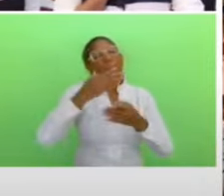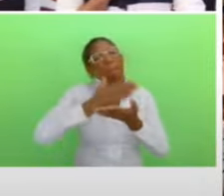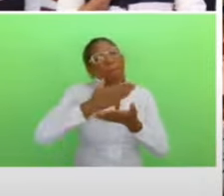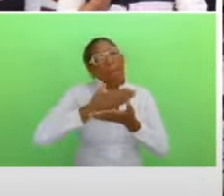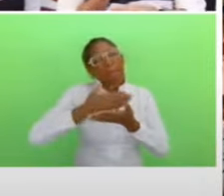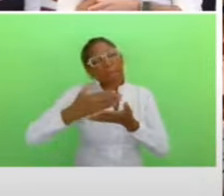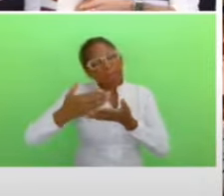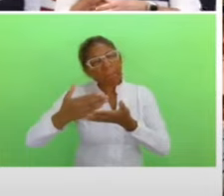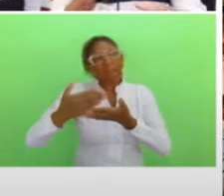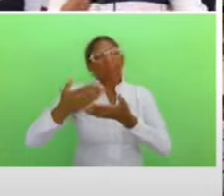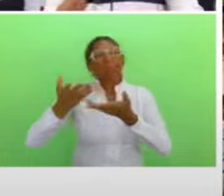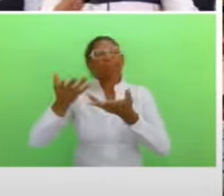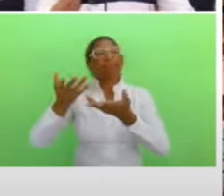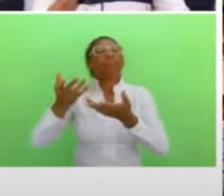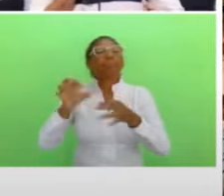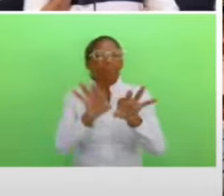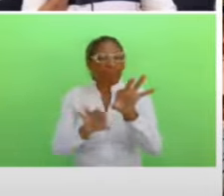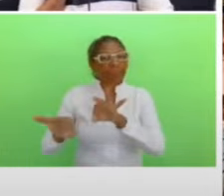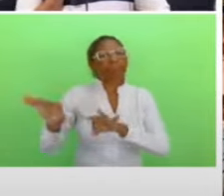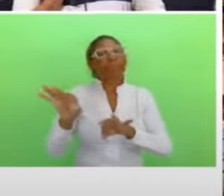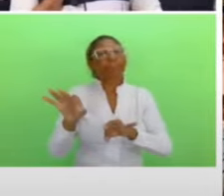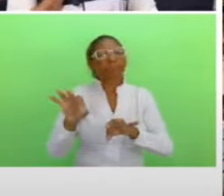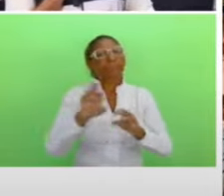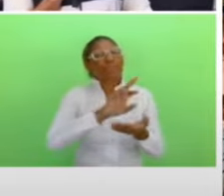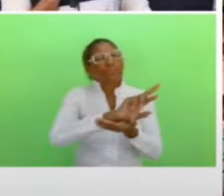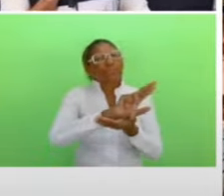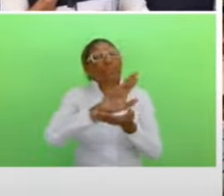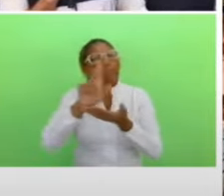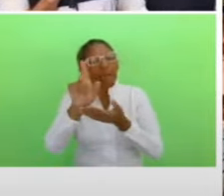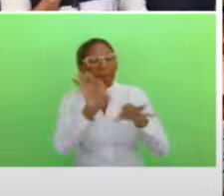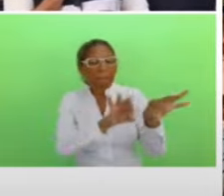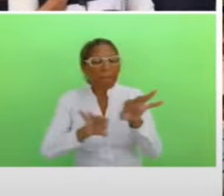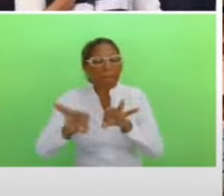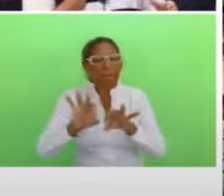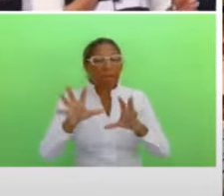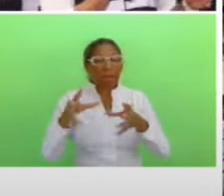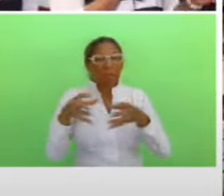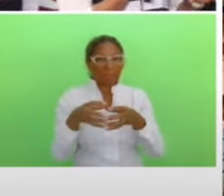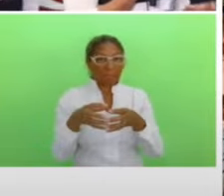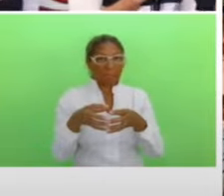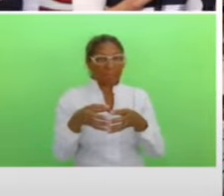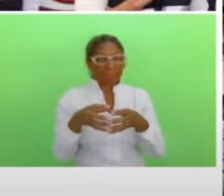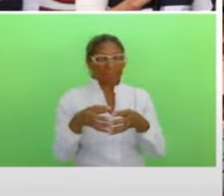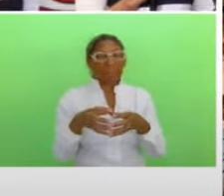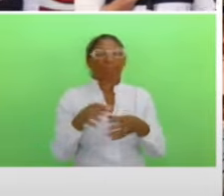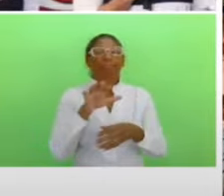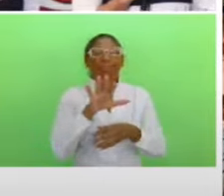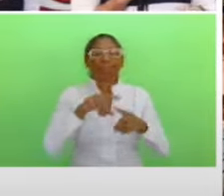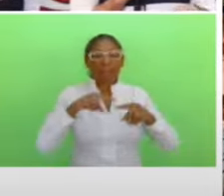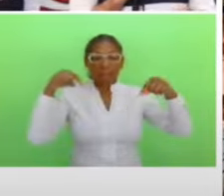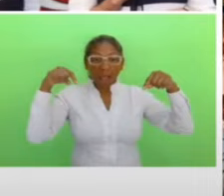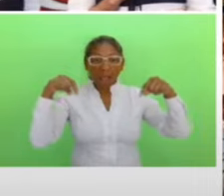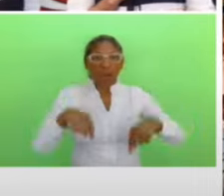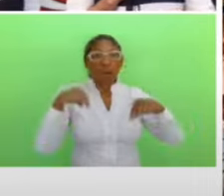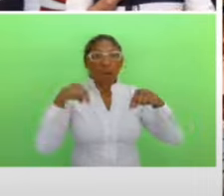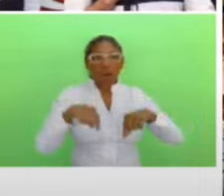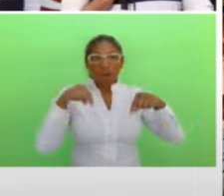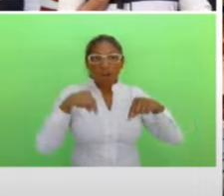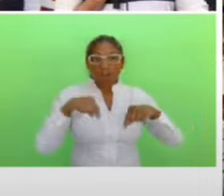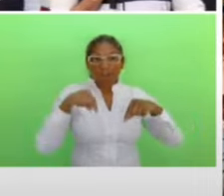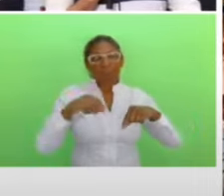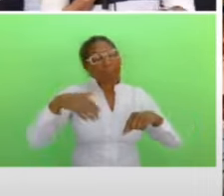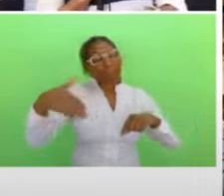que já foram limpas também a quantidade de municípios afetados quantidade de pessoas em abrigos as pessoas desalojadas